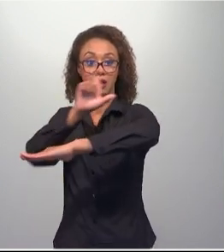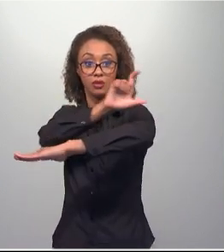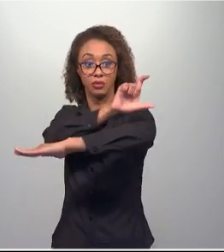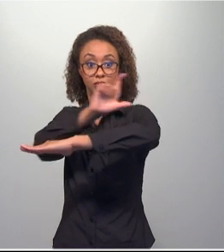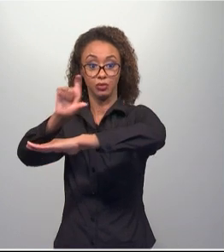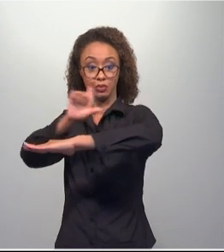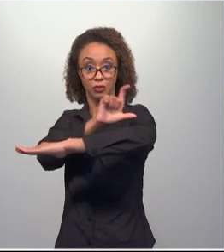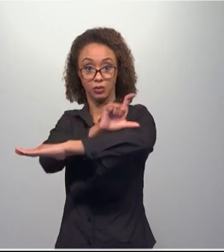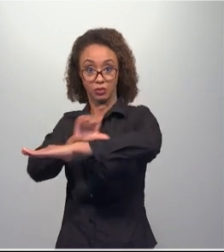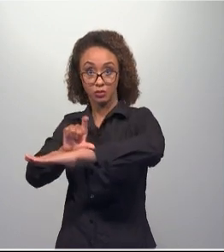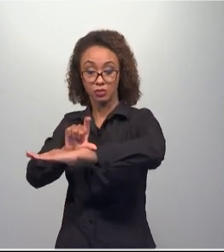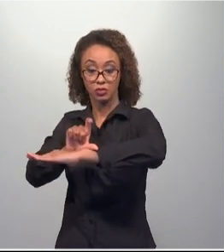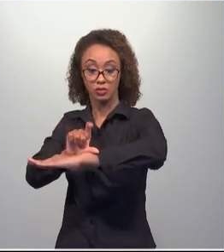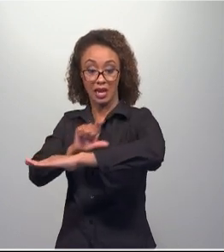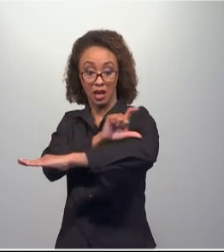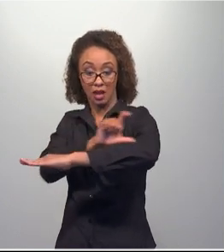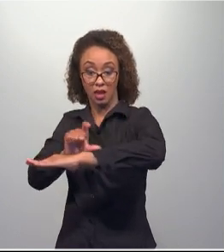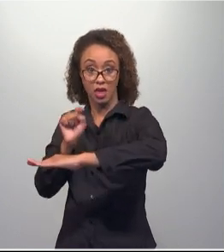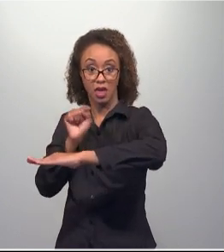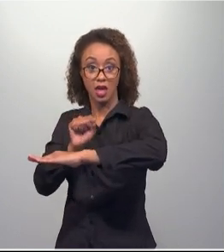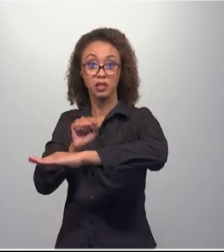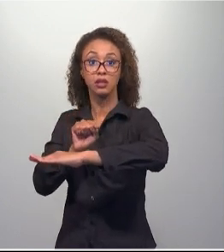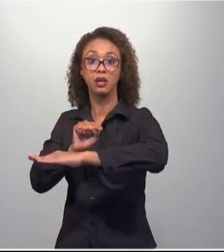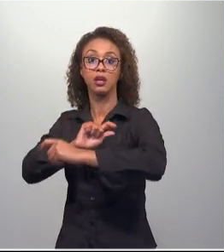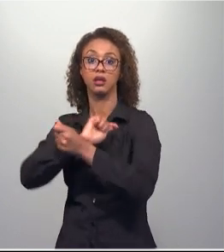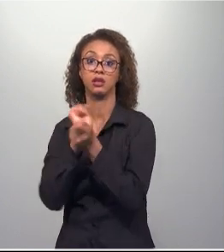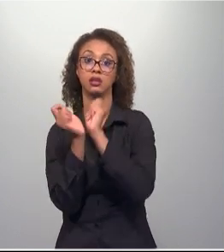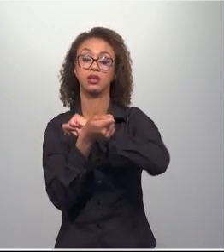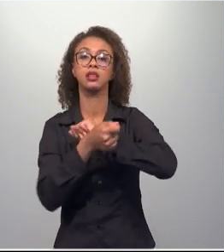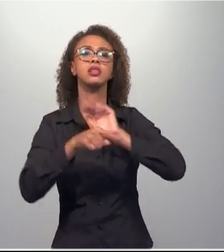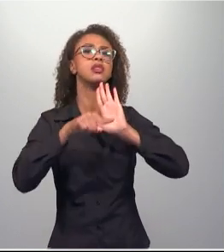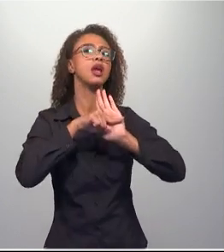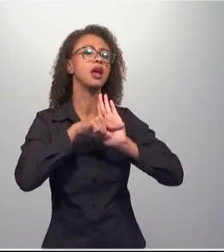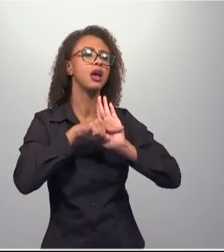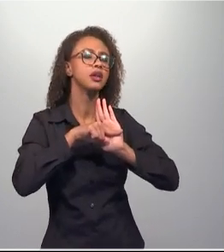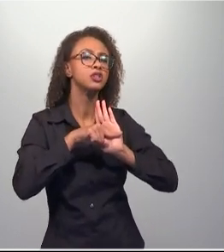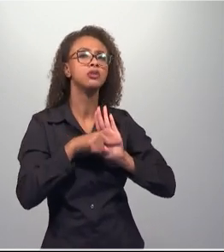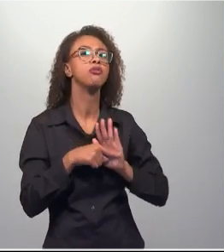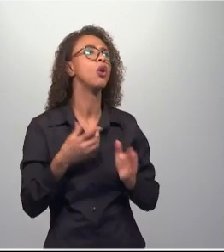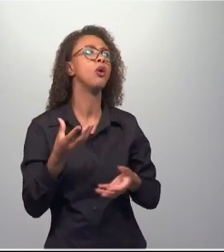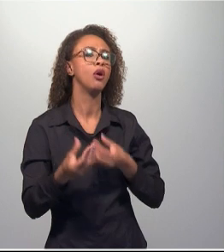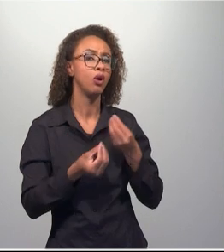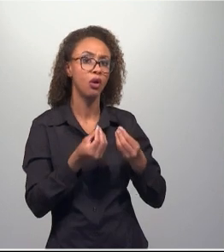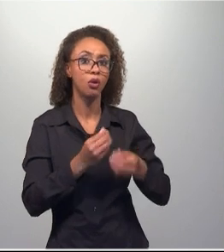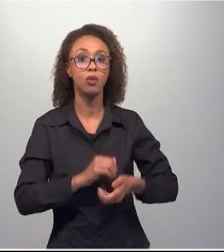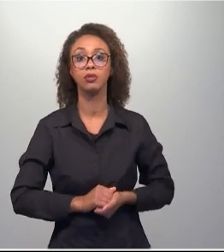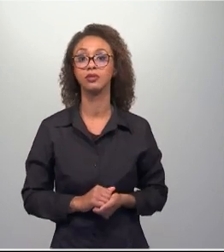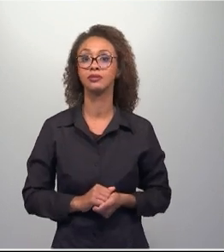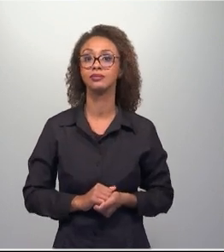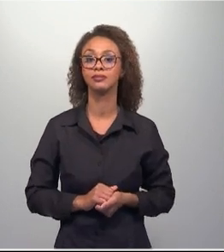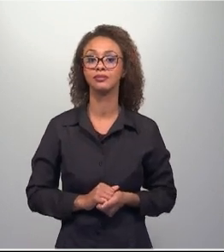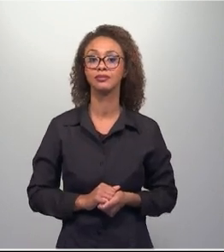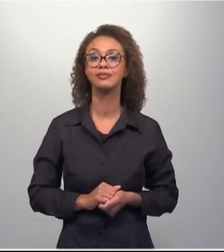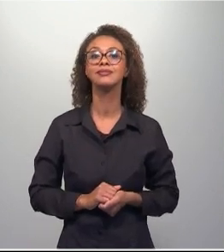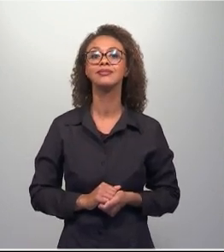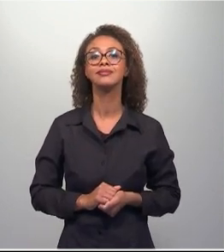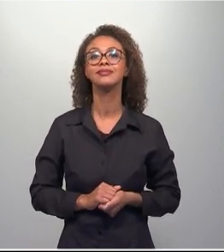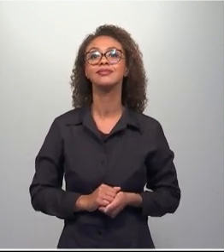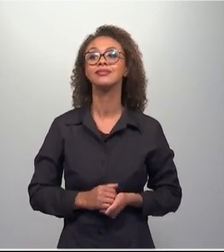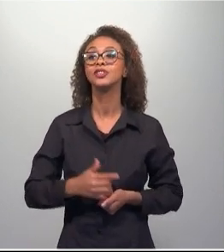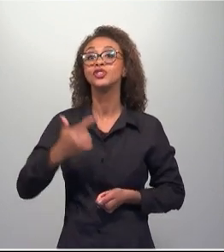operação eu vou transformar em negativo como fazendo o complemento dois dele